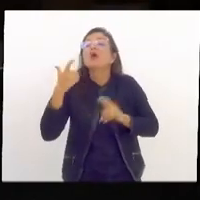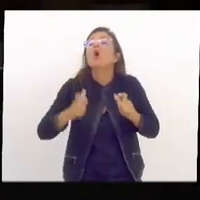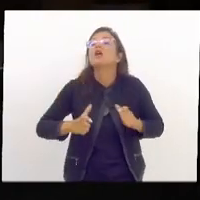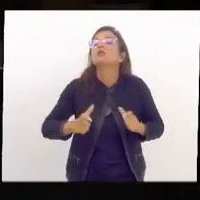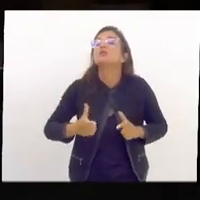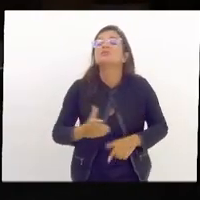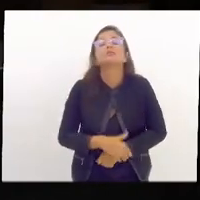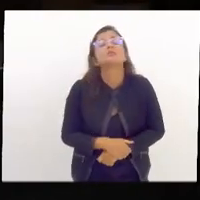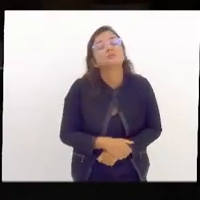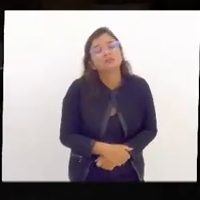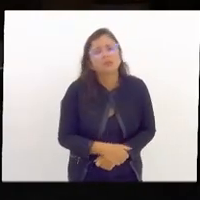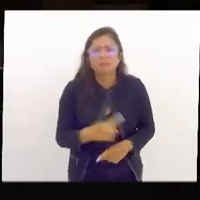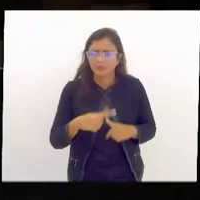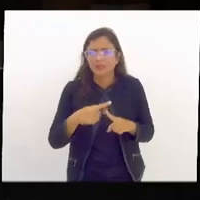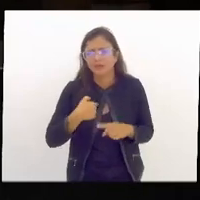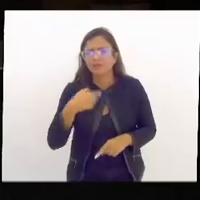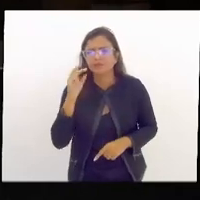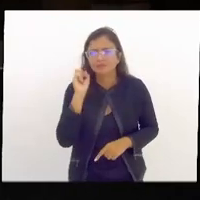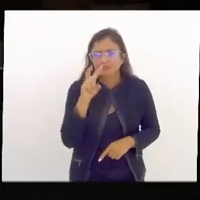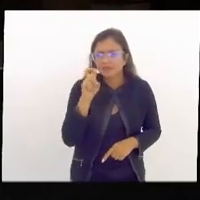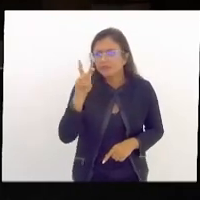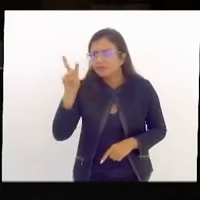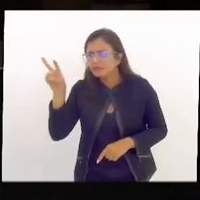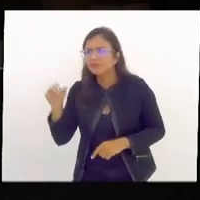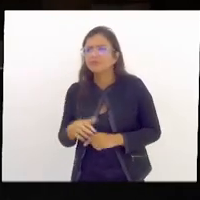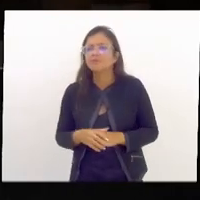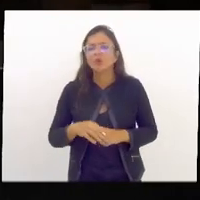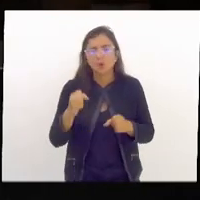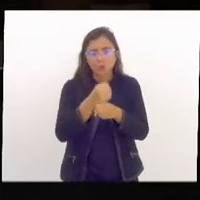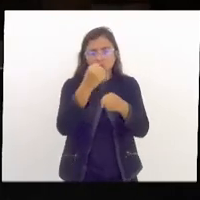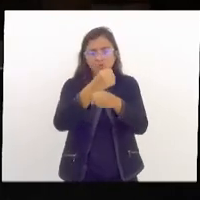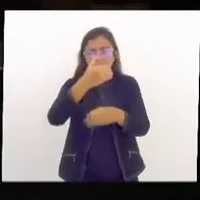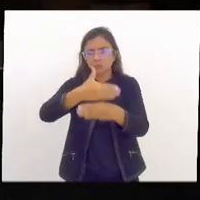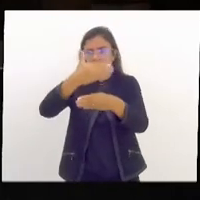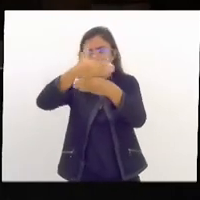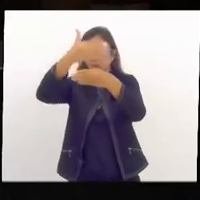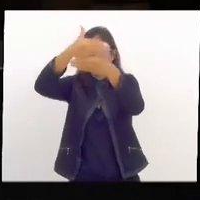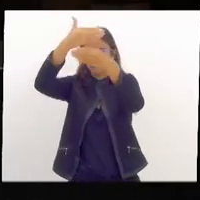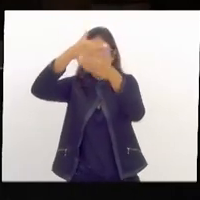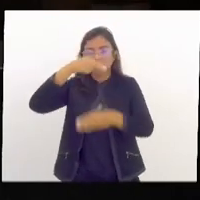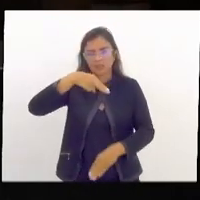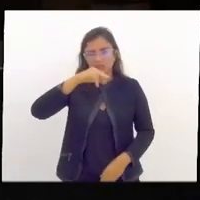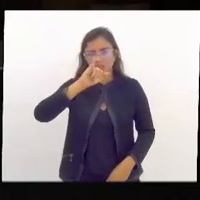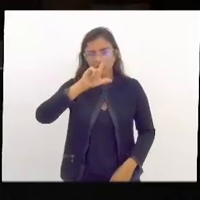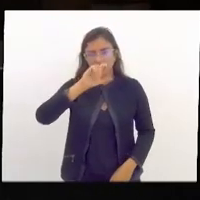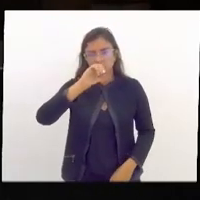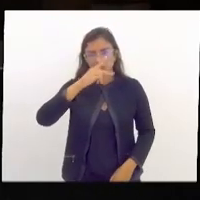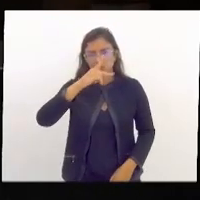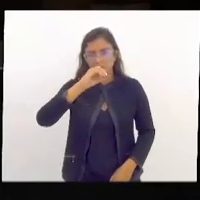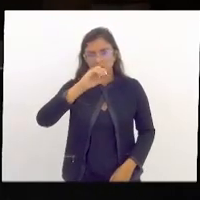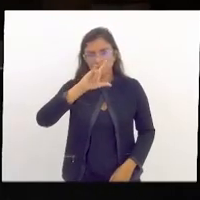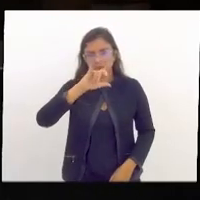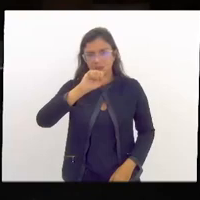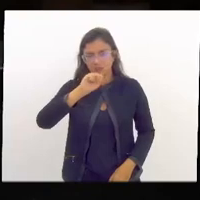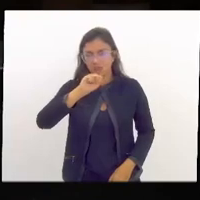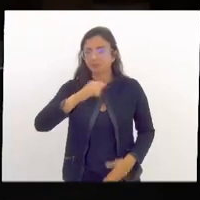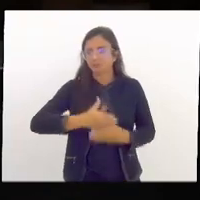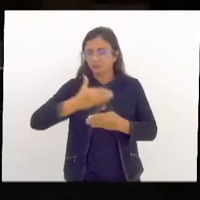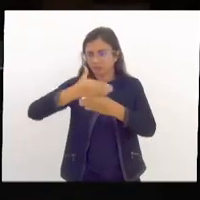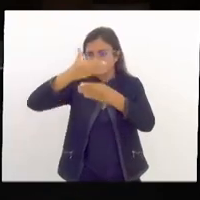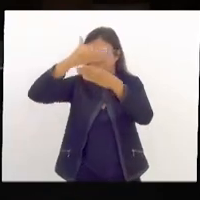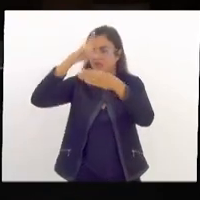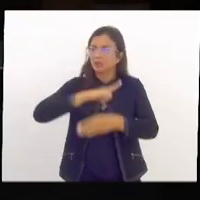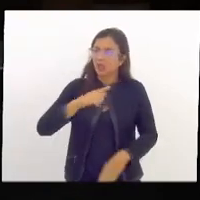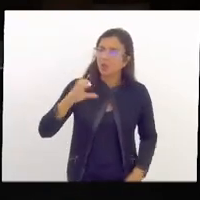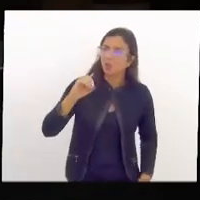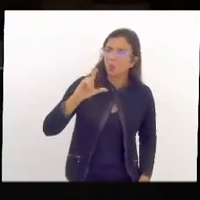recursos. Porque eu vi, sim, deputado Valdec, eu vi construir muro. Lá em Nilópolis. Lá em Nilópolis fizeram muro, em Olinda